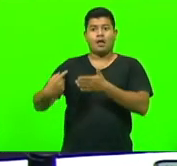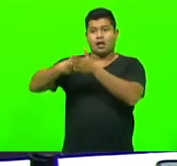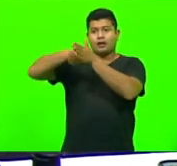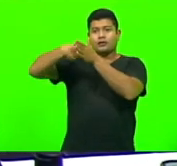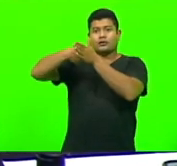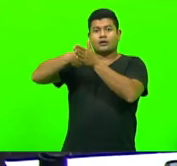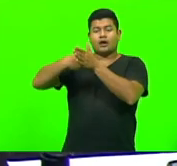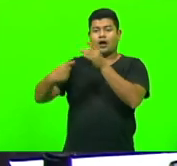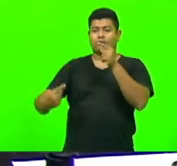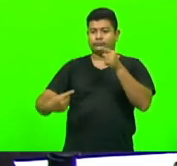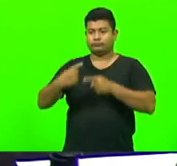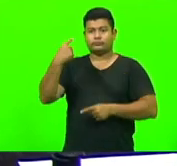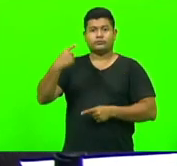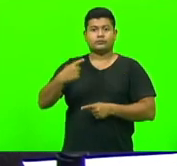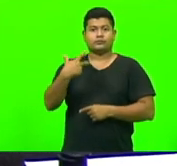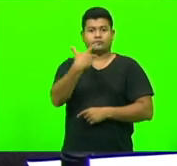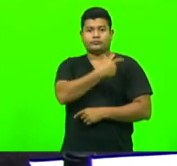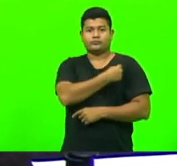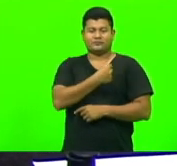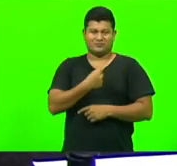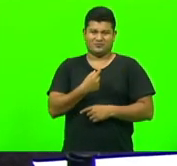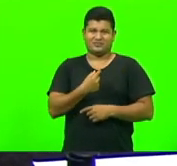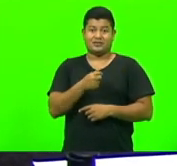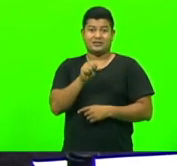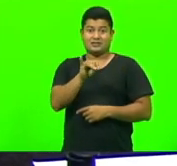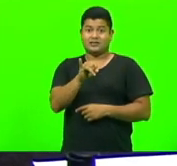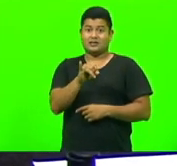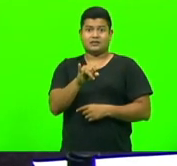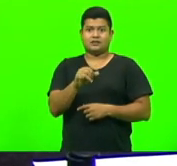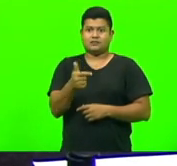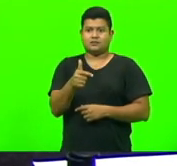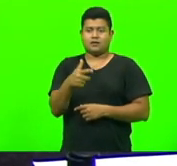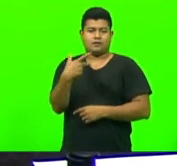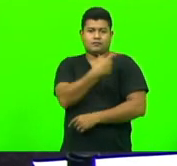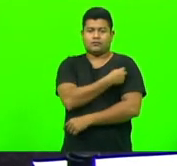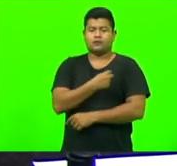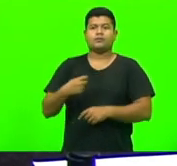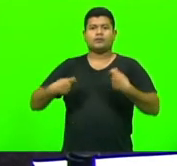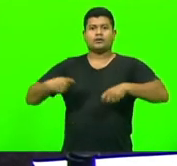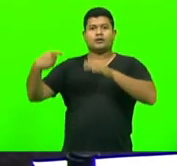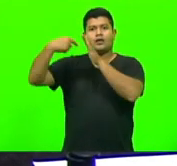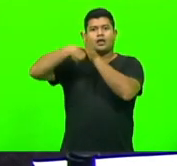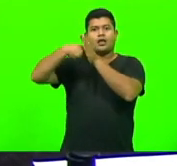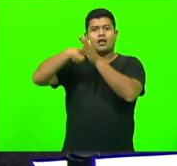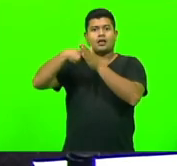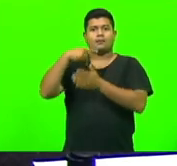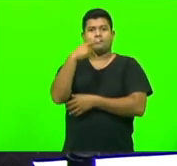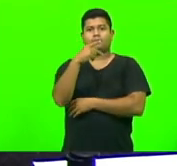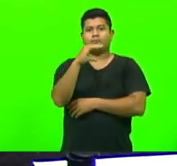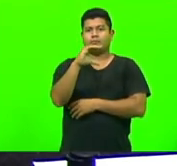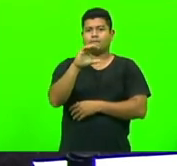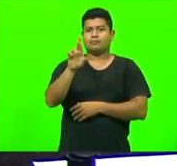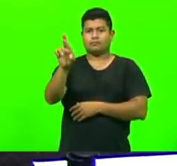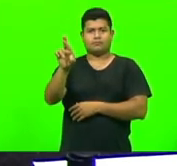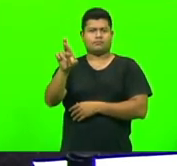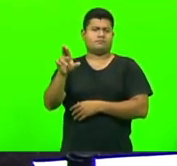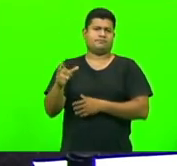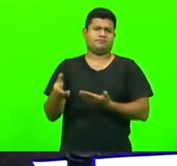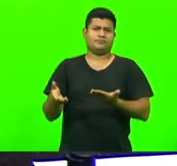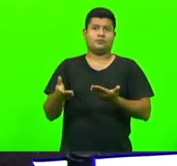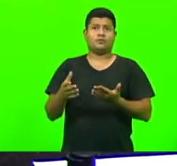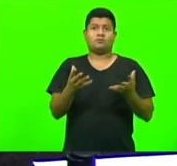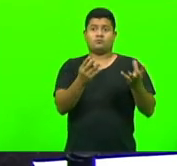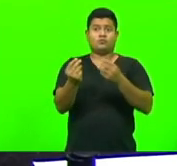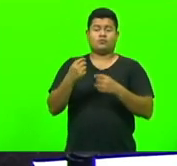Covid, se eu não estivesse vacinado. Então, muitas pessoas hoje não conseguem descansar